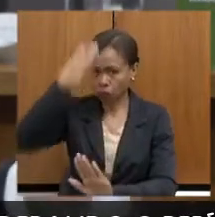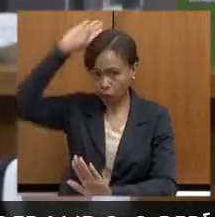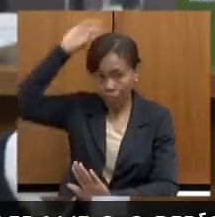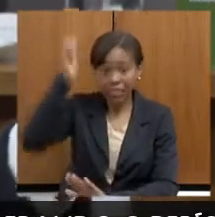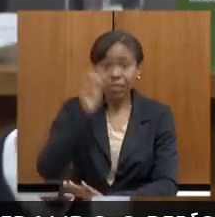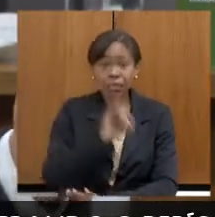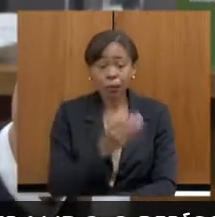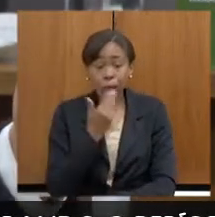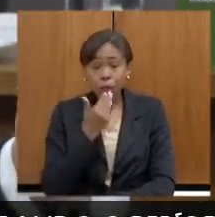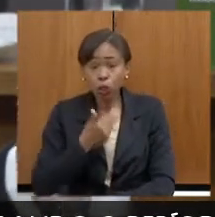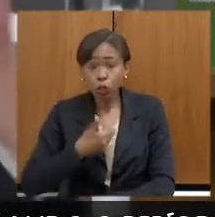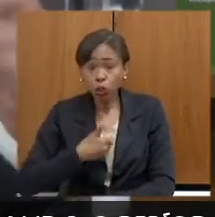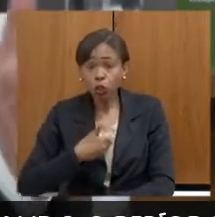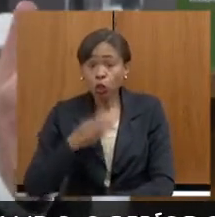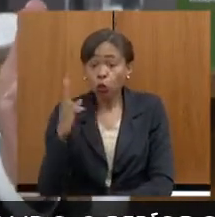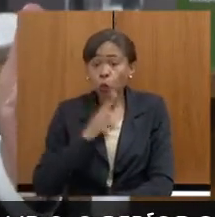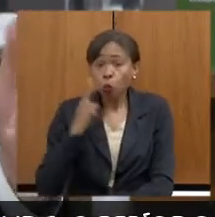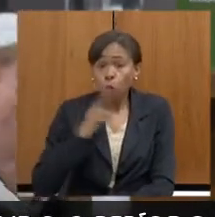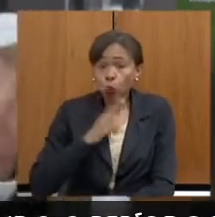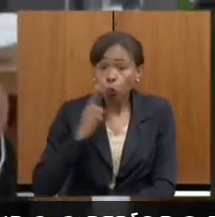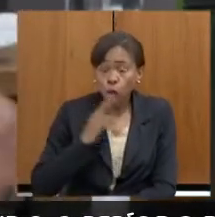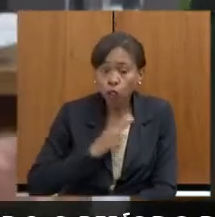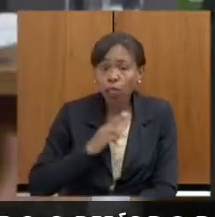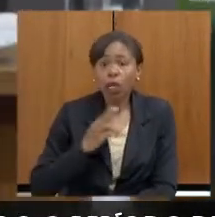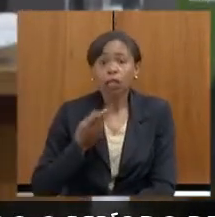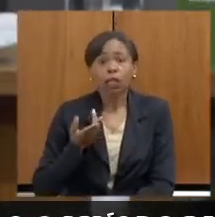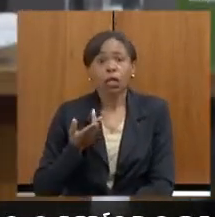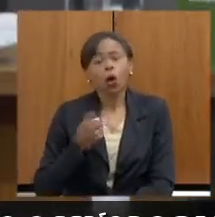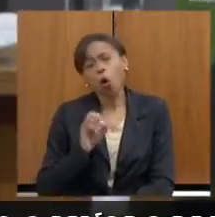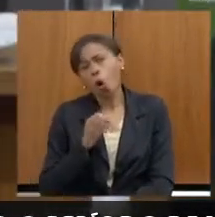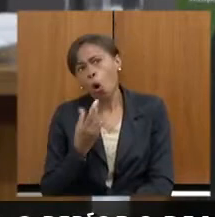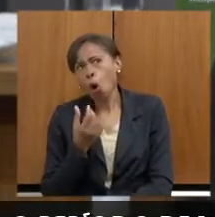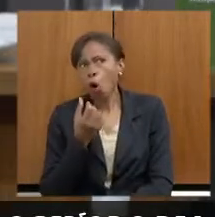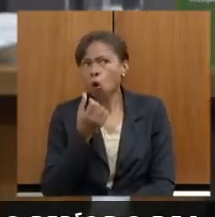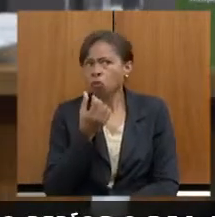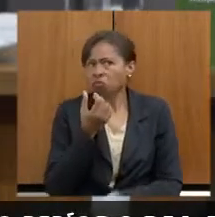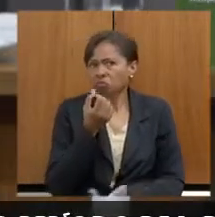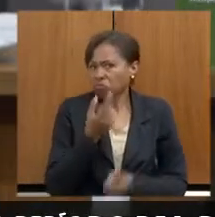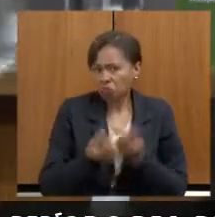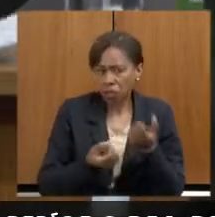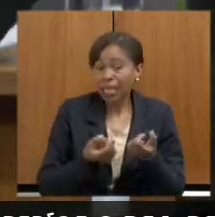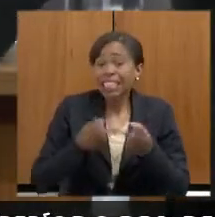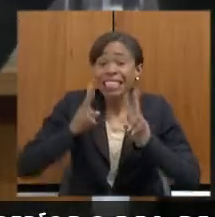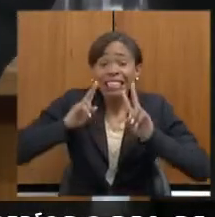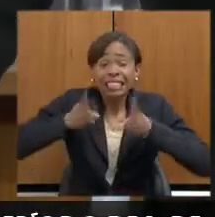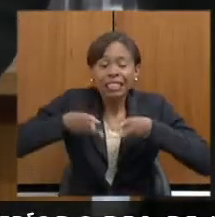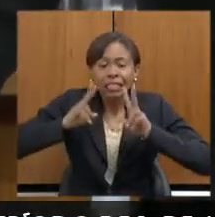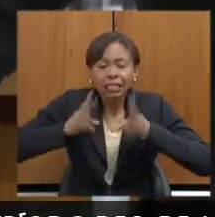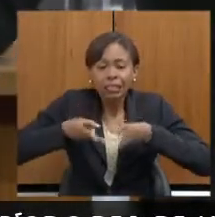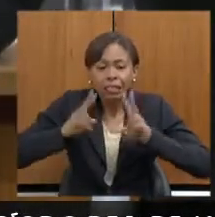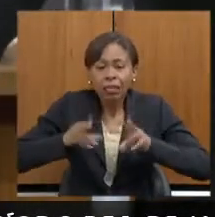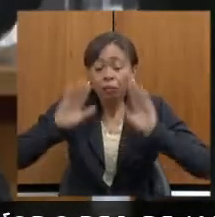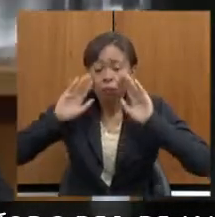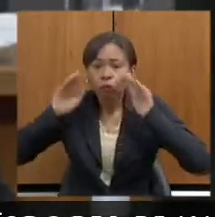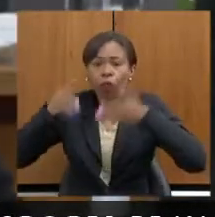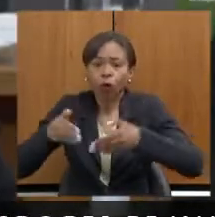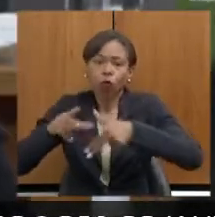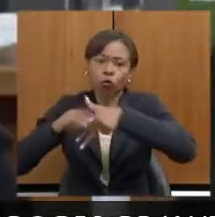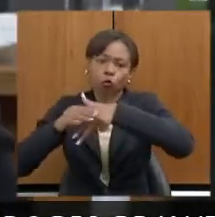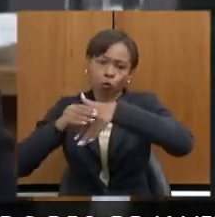seja de urgência ou se seja eletiva ele é utilizado sempre para o paciente